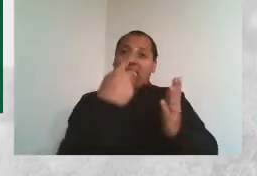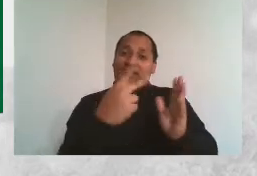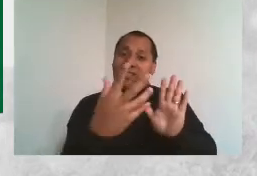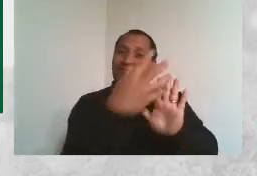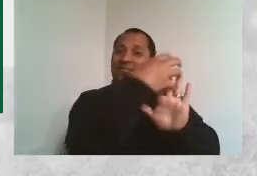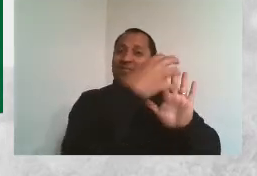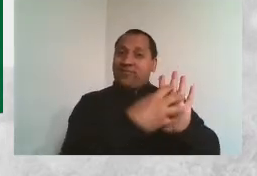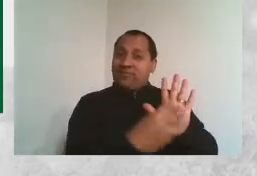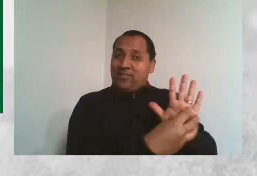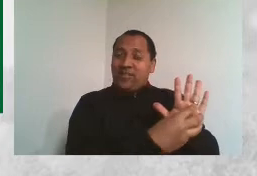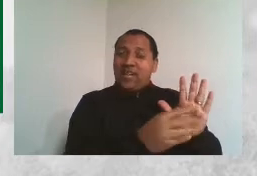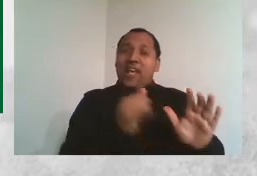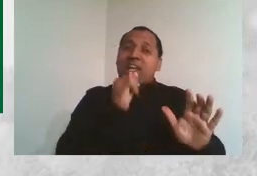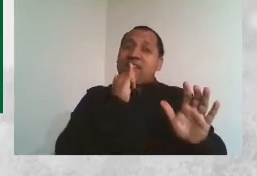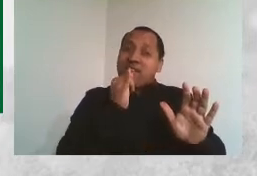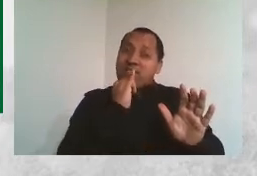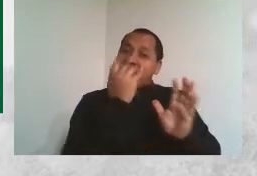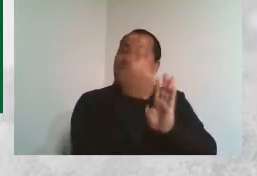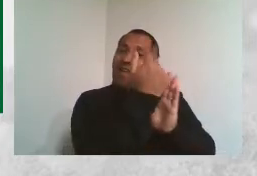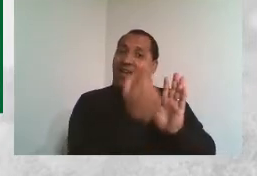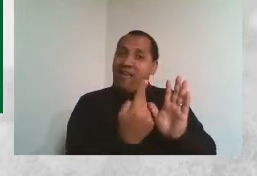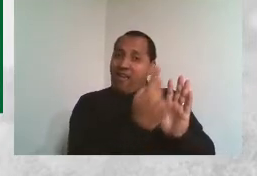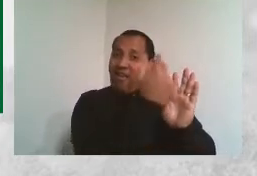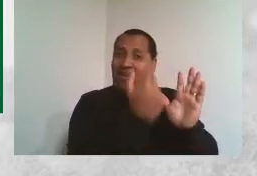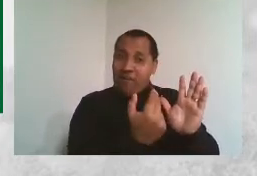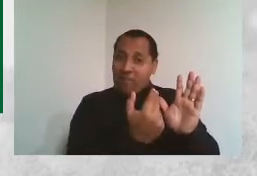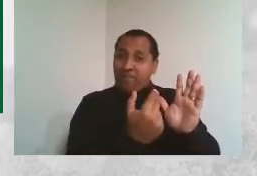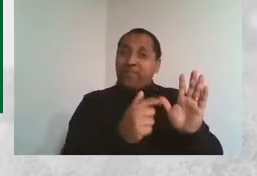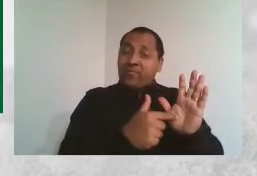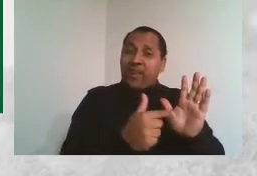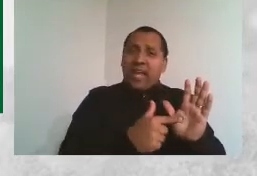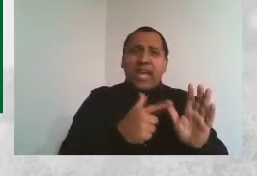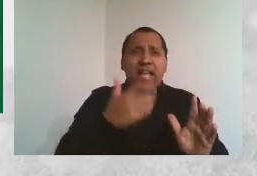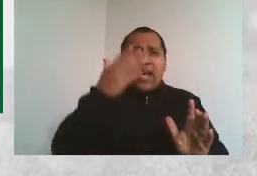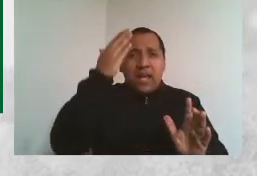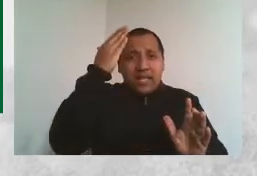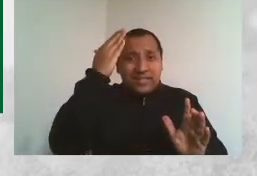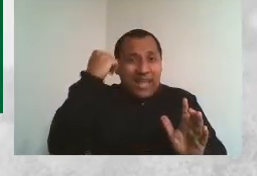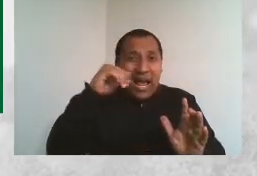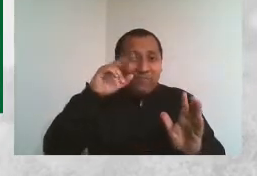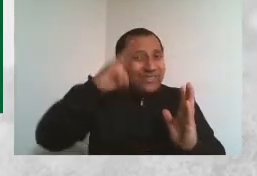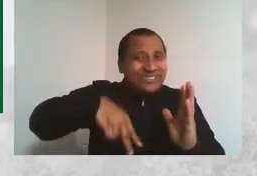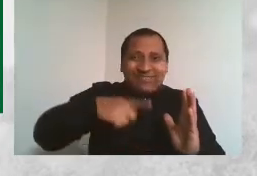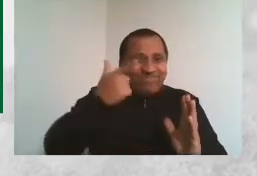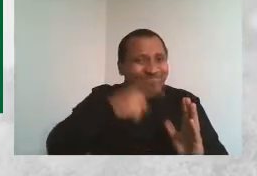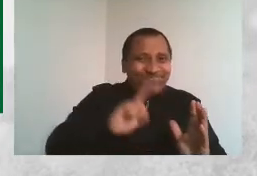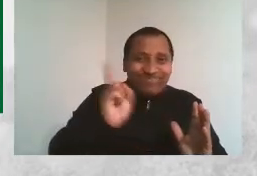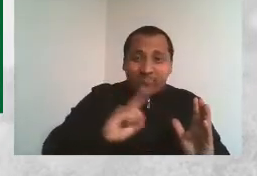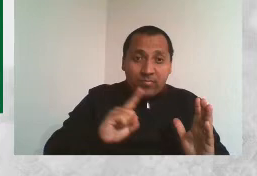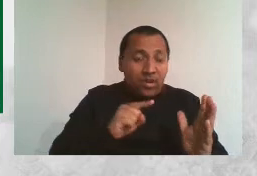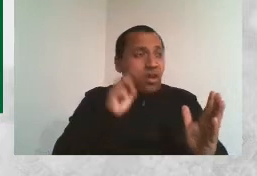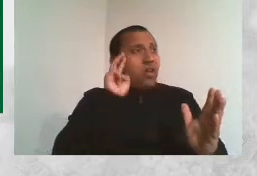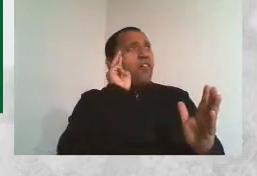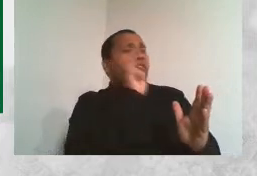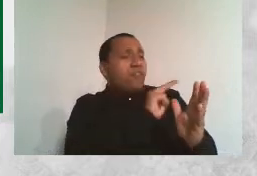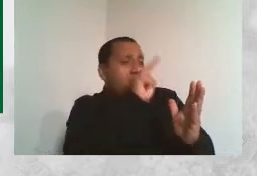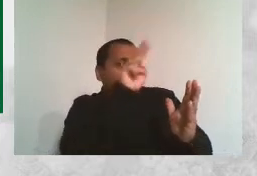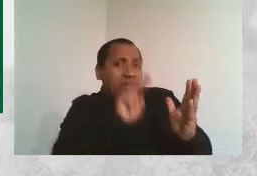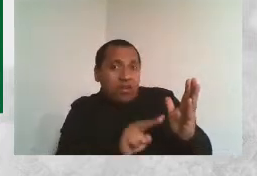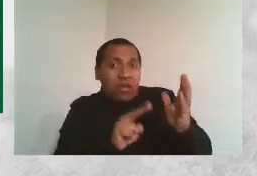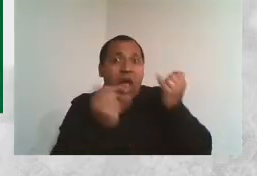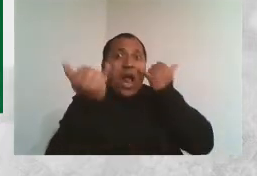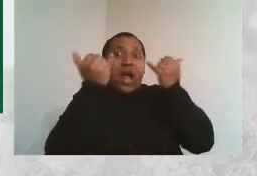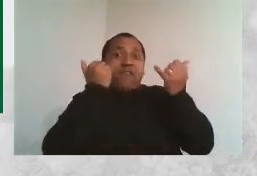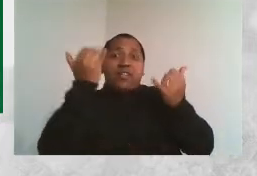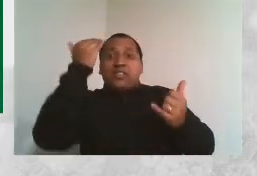com ilustrações, para que as pessoas que não conseguem ler conseguissem também entender qual é a informação que